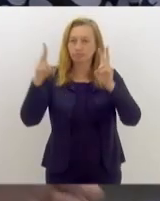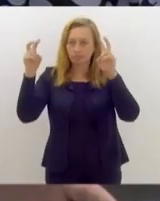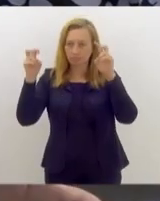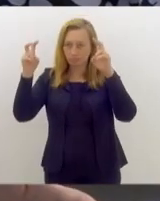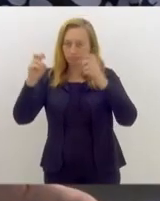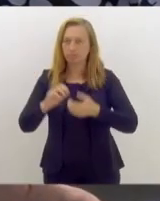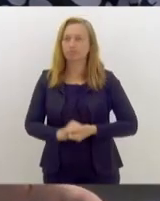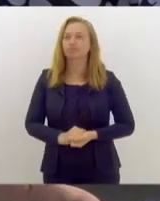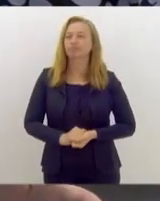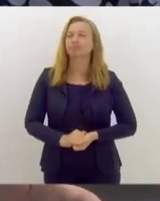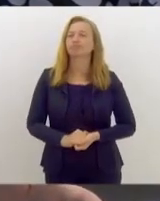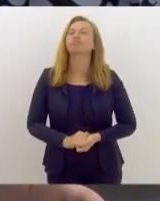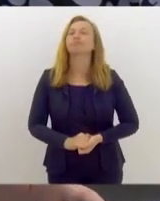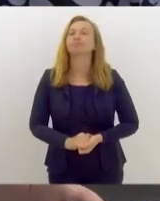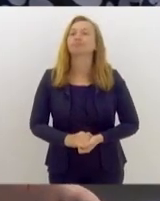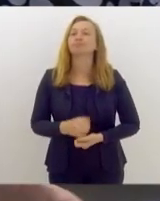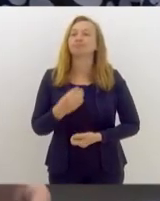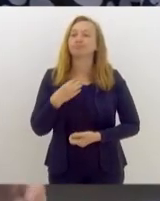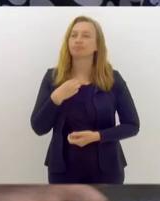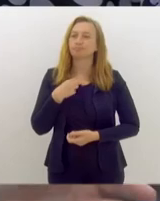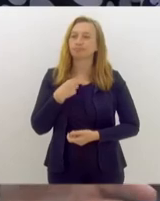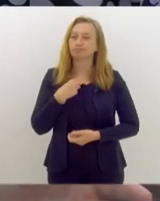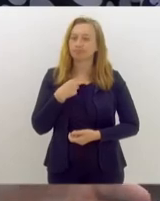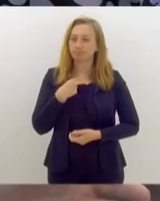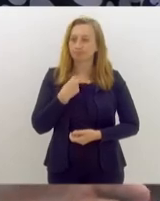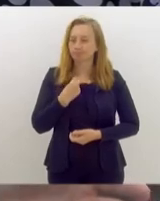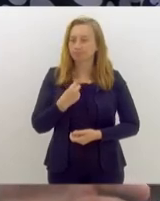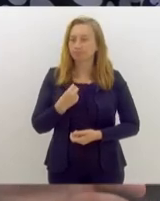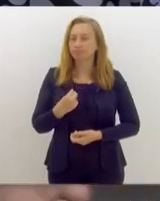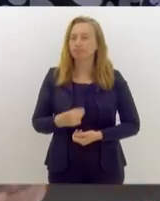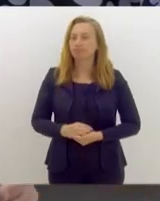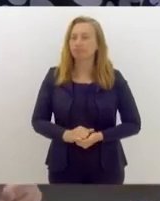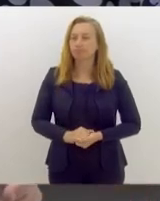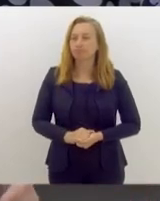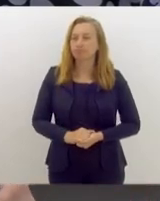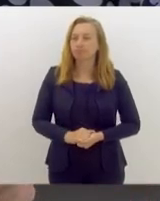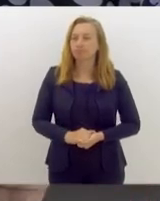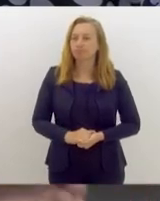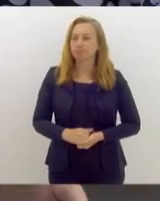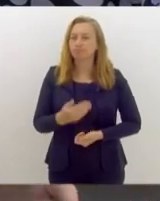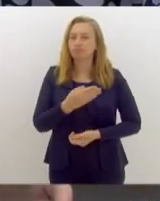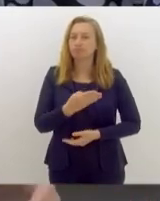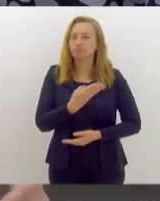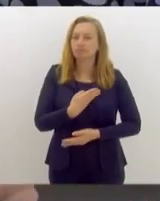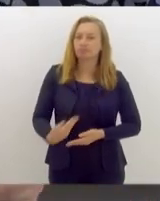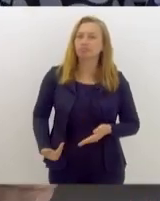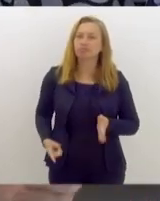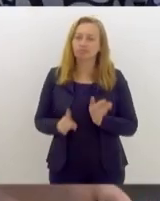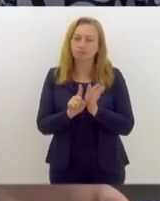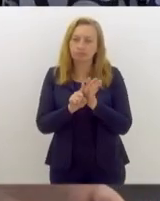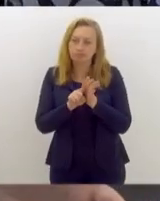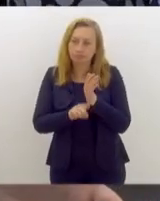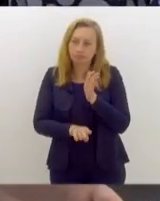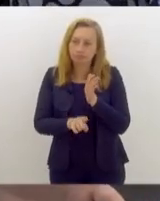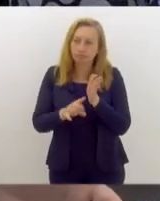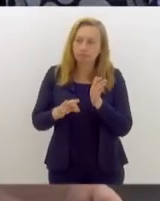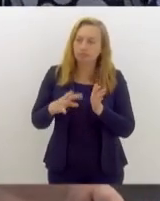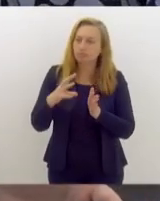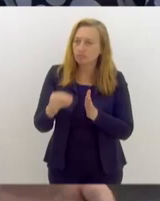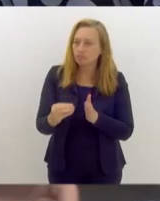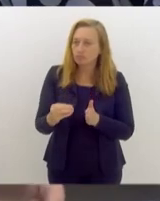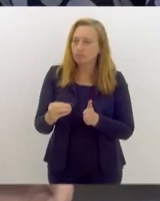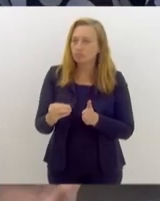centrais para a gente enfrentar no Estado do Rio de Janeiro. Como pode o governo estar reduzindo turnos, estar reduzindo modalidades de